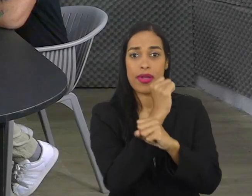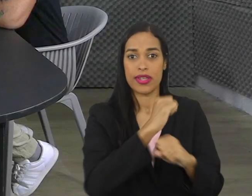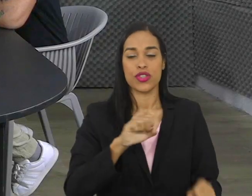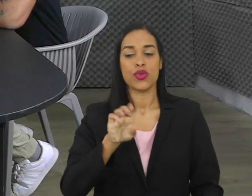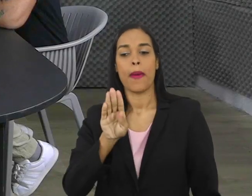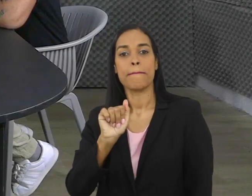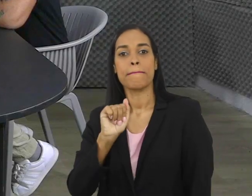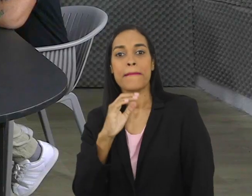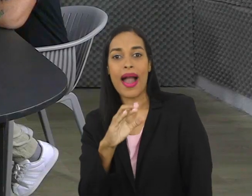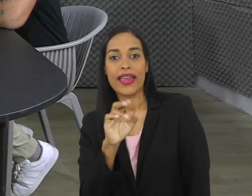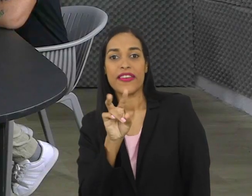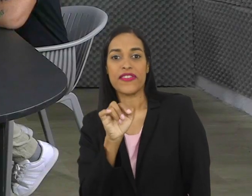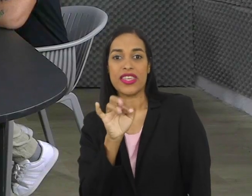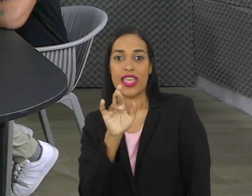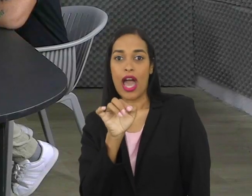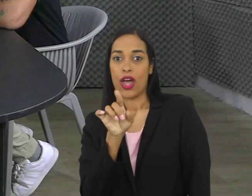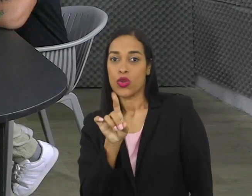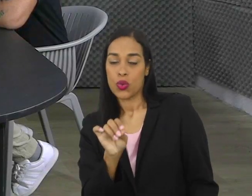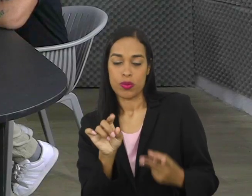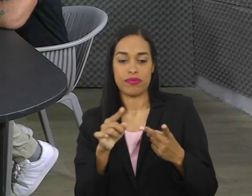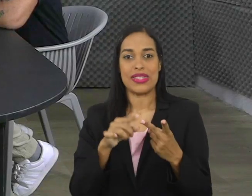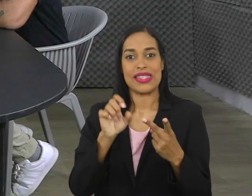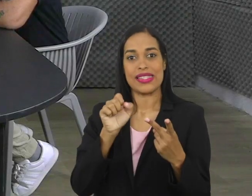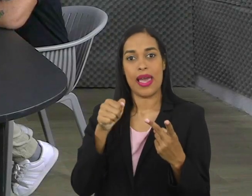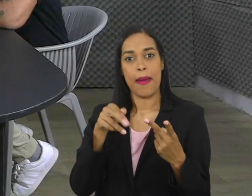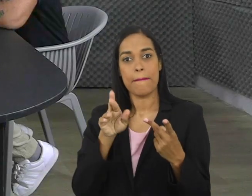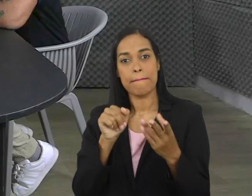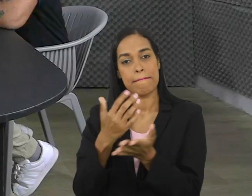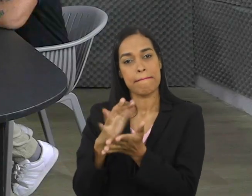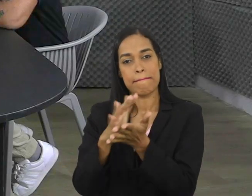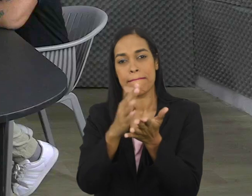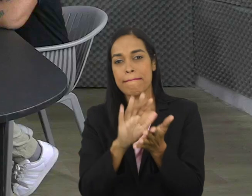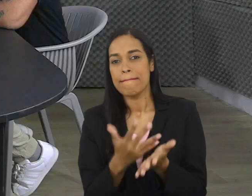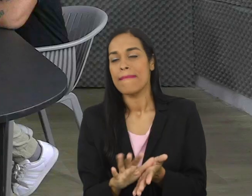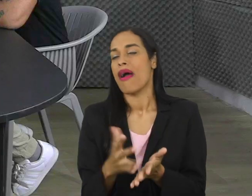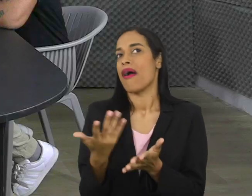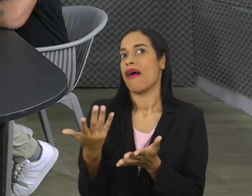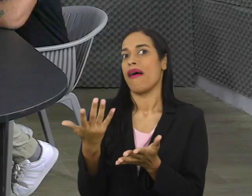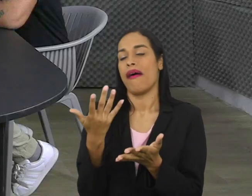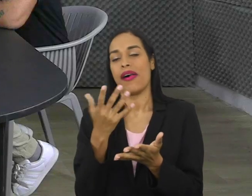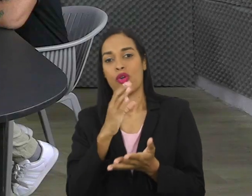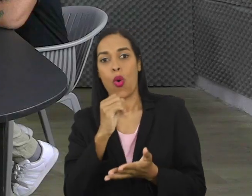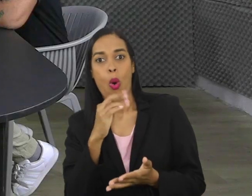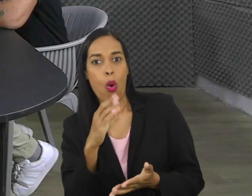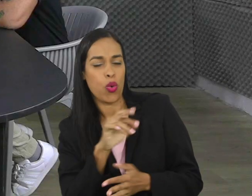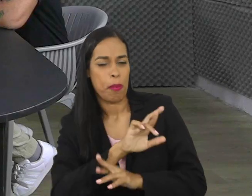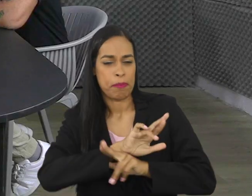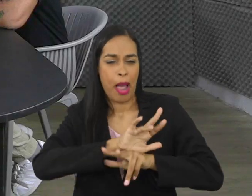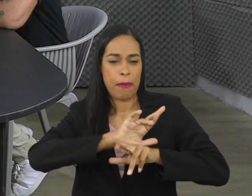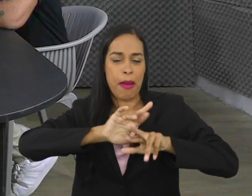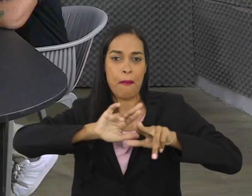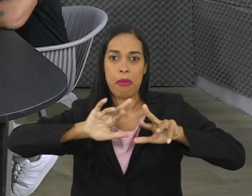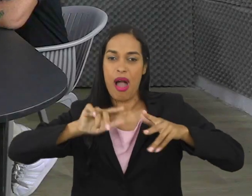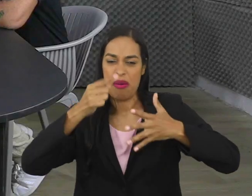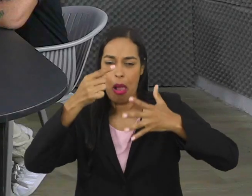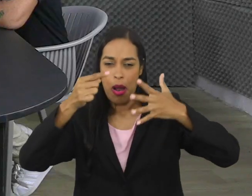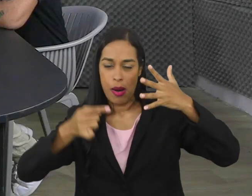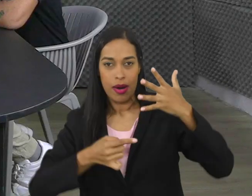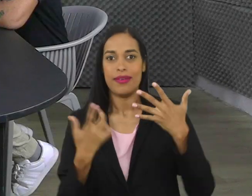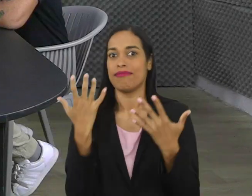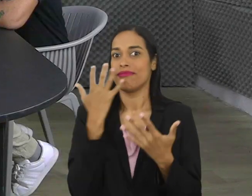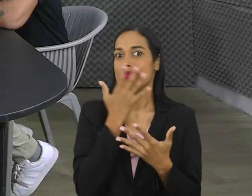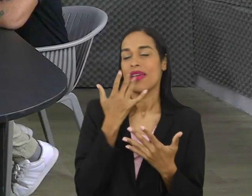virado, ciranda, coco, ijexá, samba, reggae, baião. Eu não consigo ver um recifense ou um olindense que não conheça um desses ritmos. Eu me